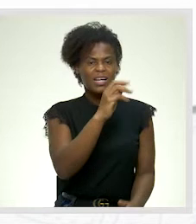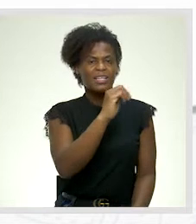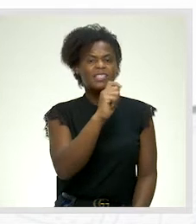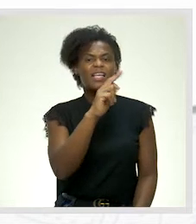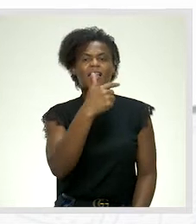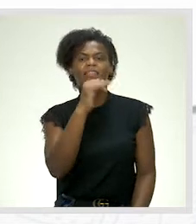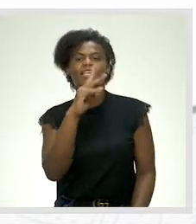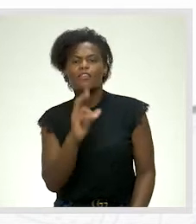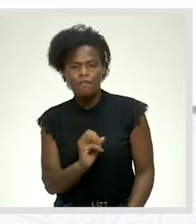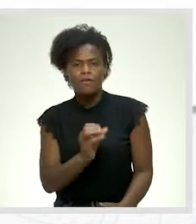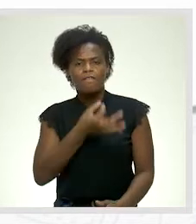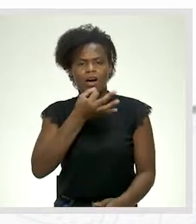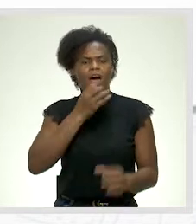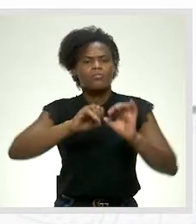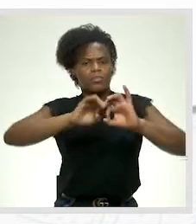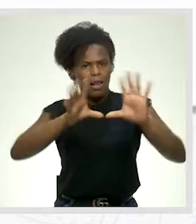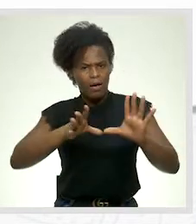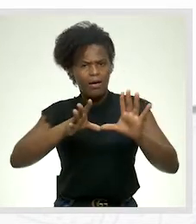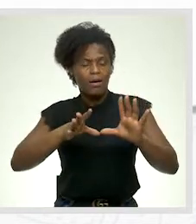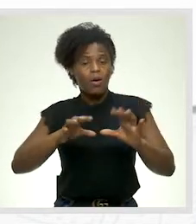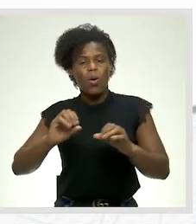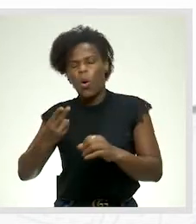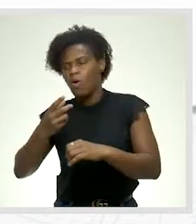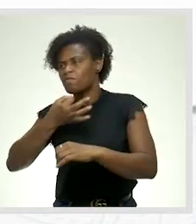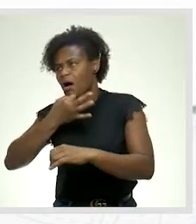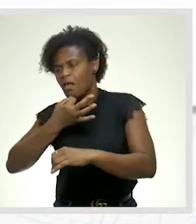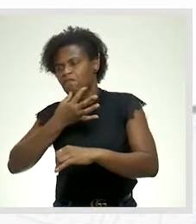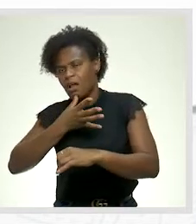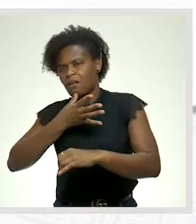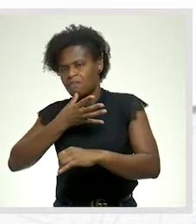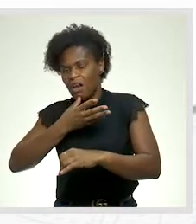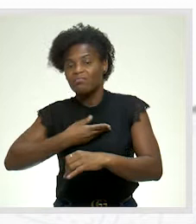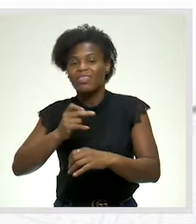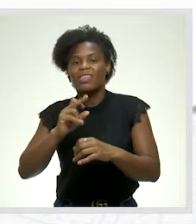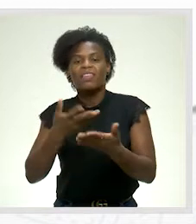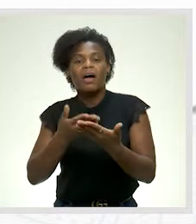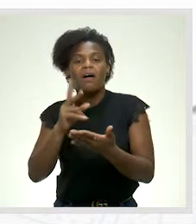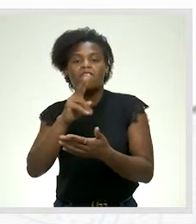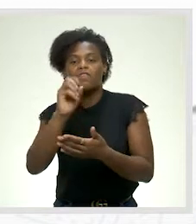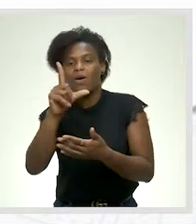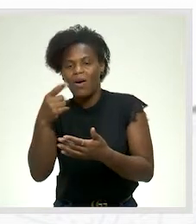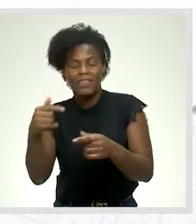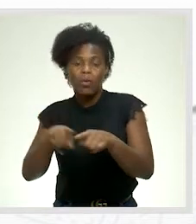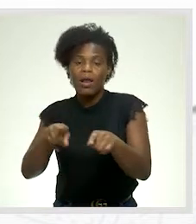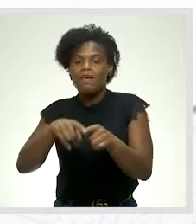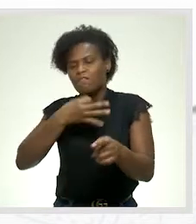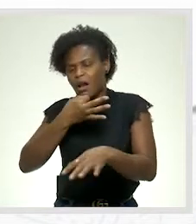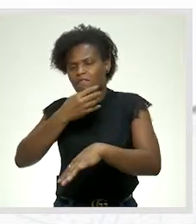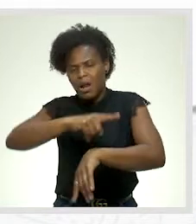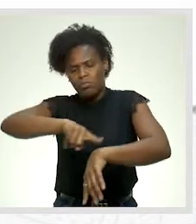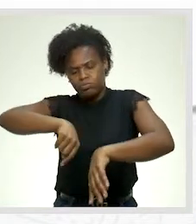dar voltas. Portanto, ser assertivo, você não pode dar voltas. Ou seja, fazer uma asserção,